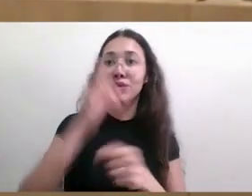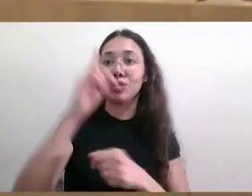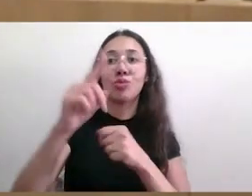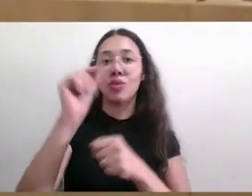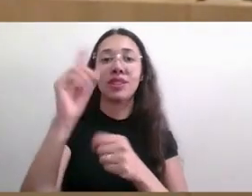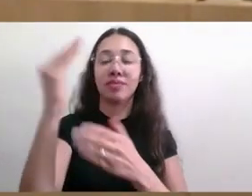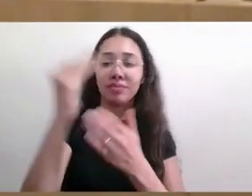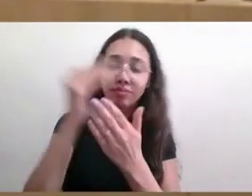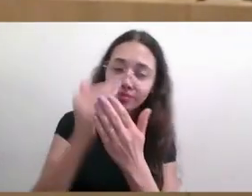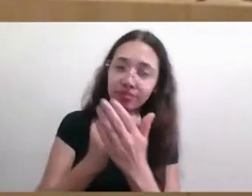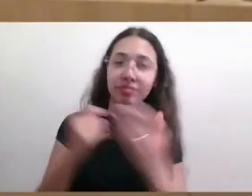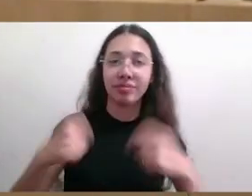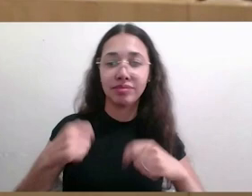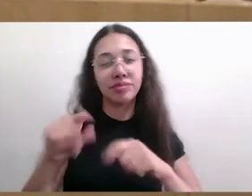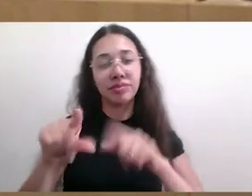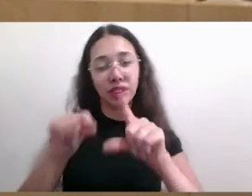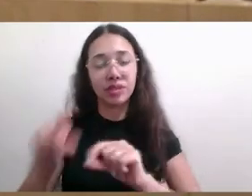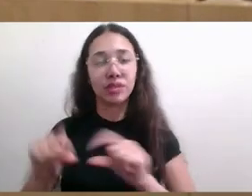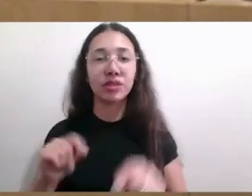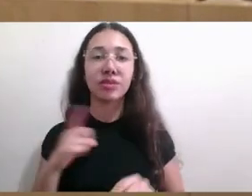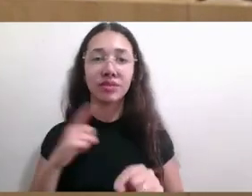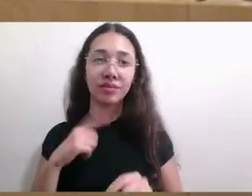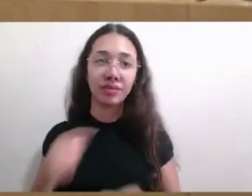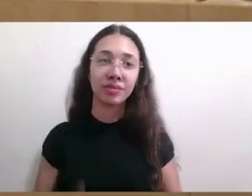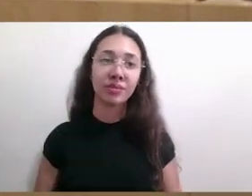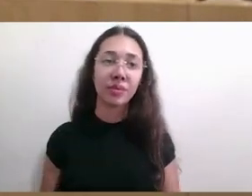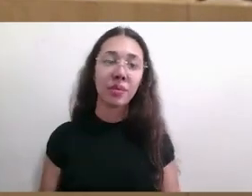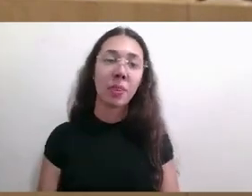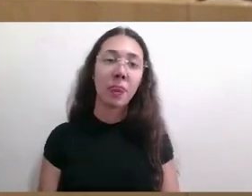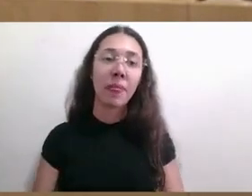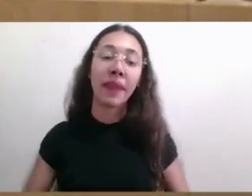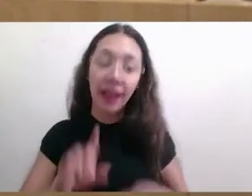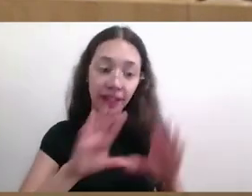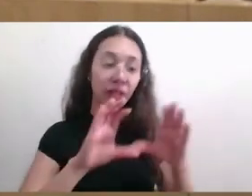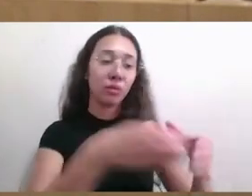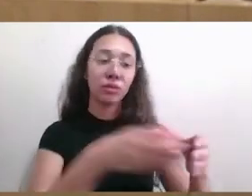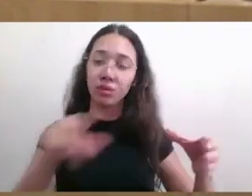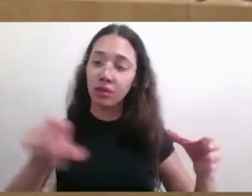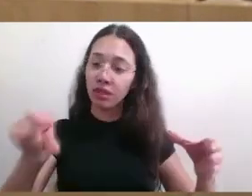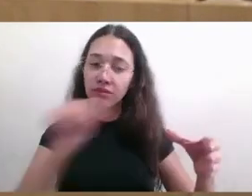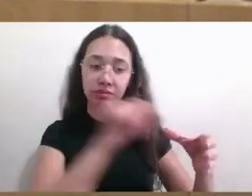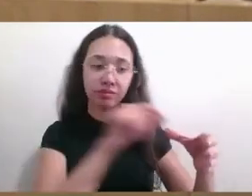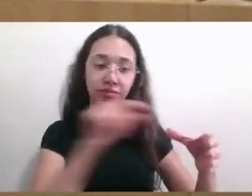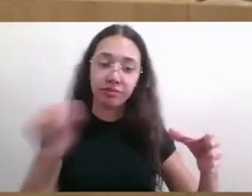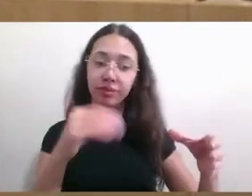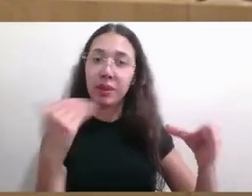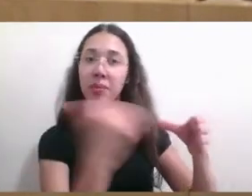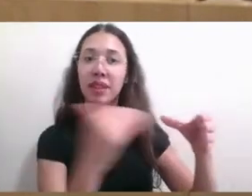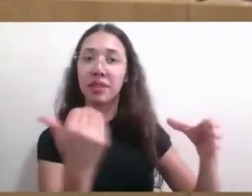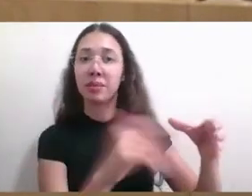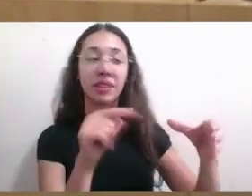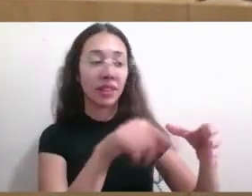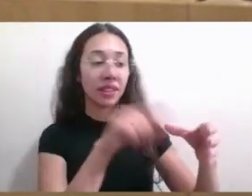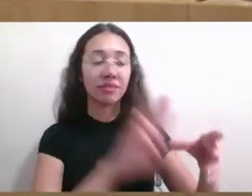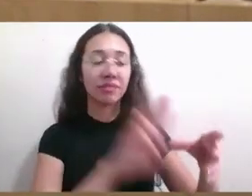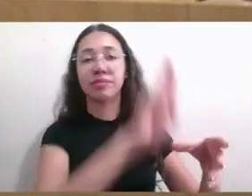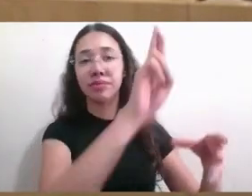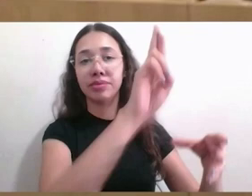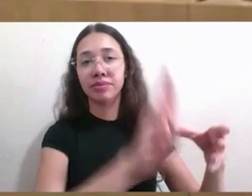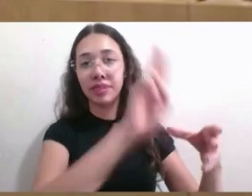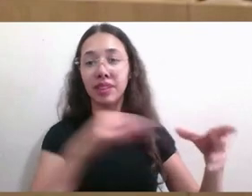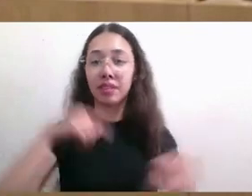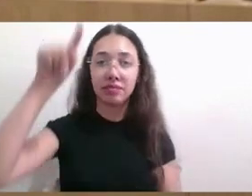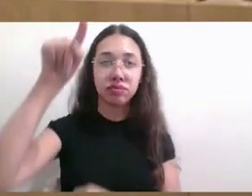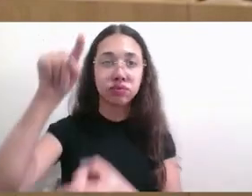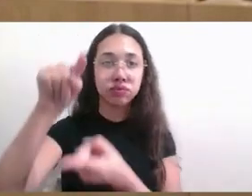longe foram encaminhados para os núcleos, que aí iam ser julgados, iam reduzir a pauta dos juizados, e esses